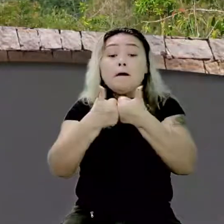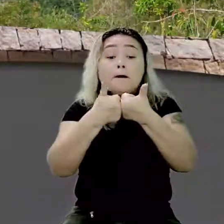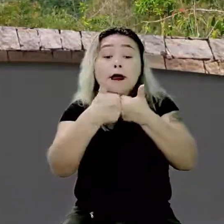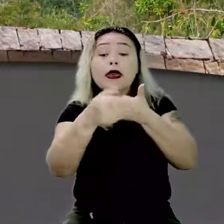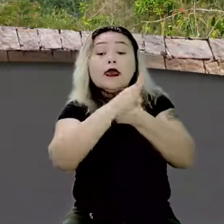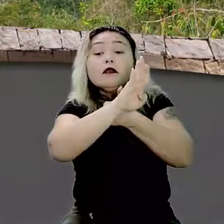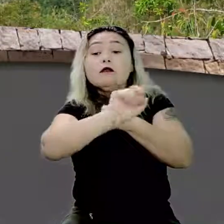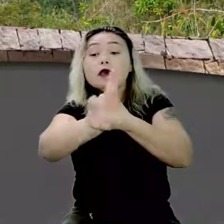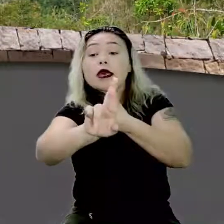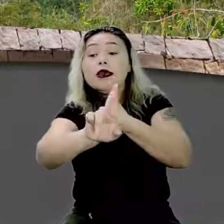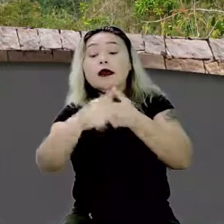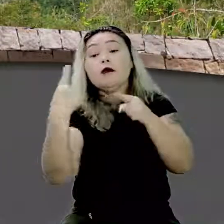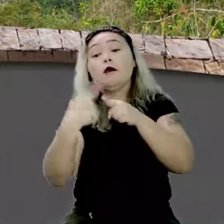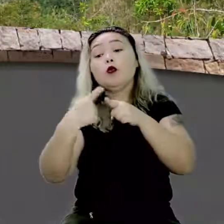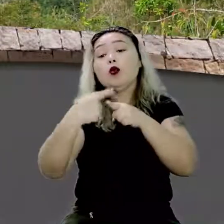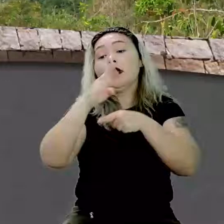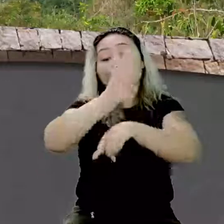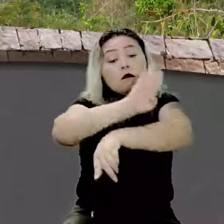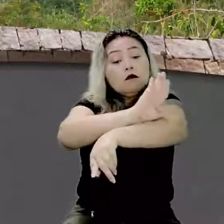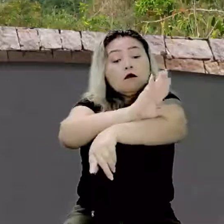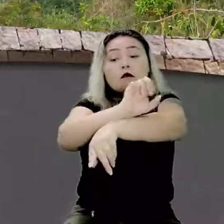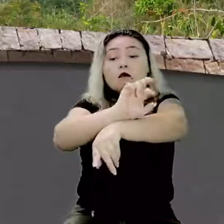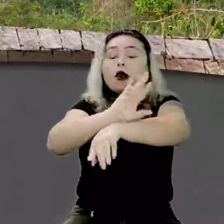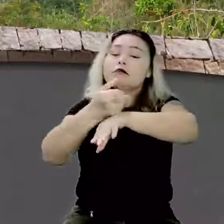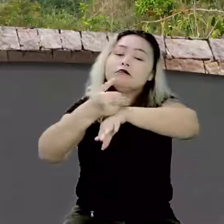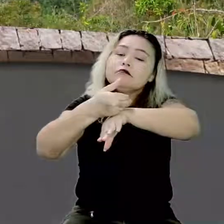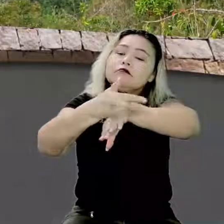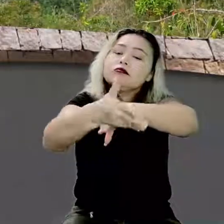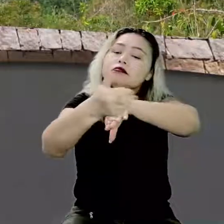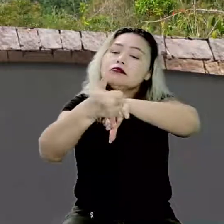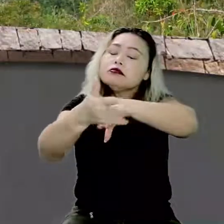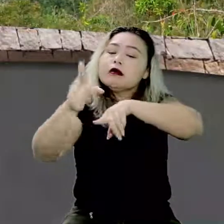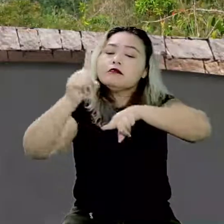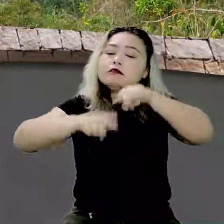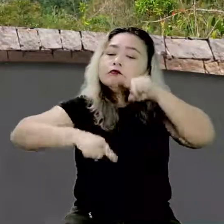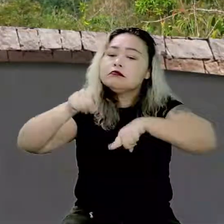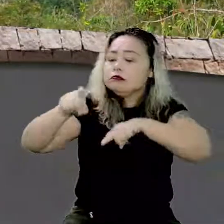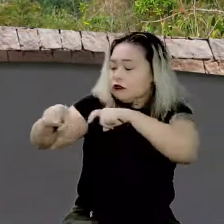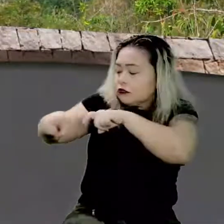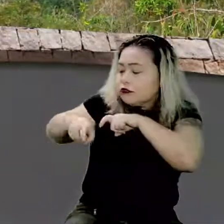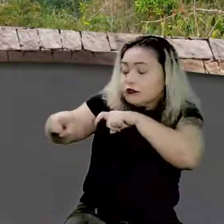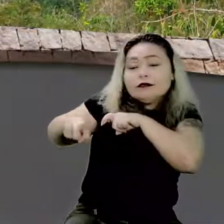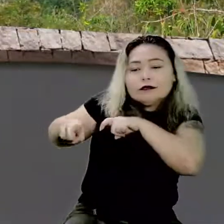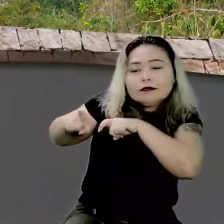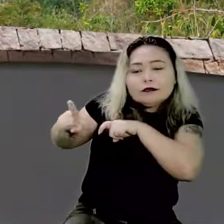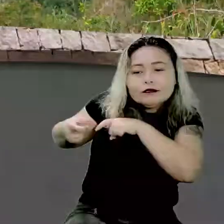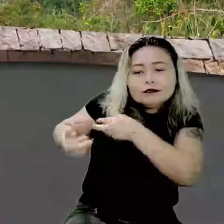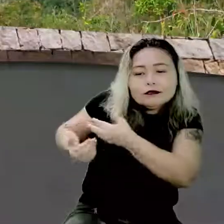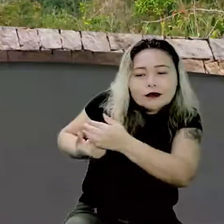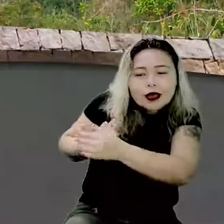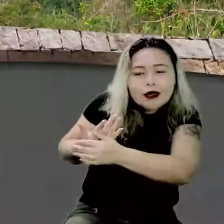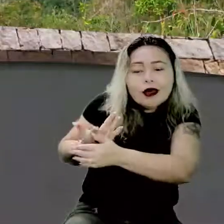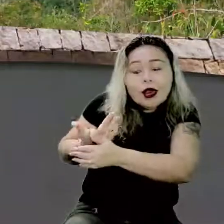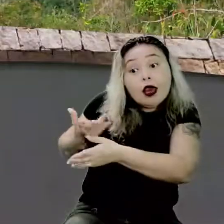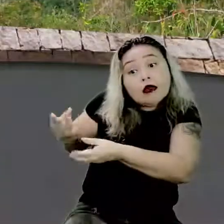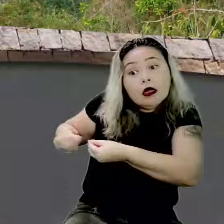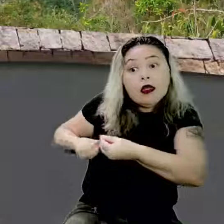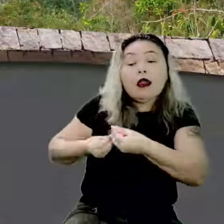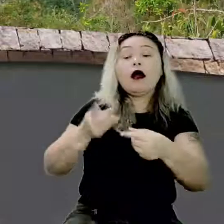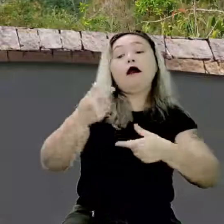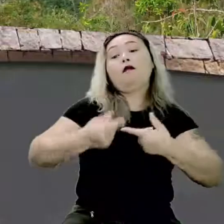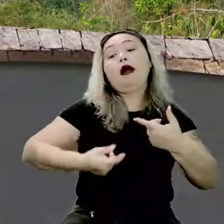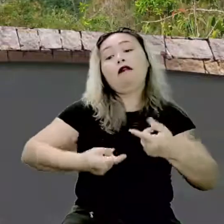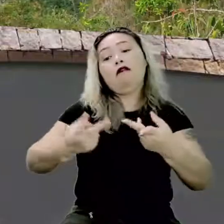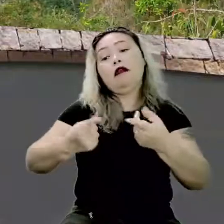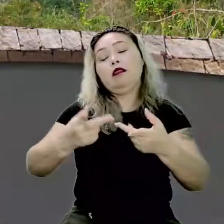BR. Por que perto da BR? Para escoar a produção deles, que eles vão começar a fazer. Beleza?